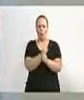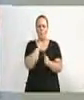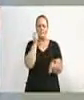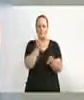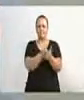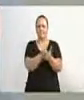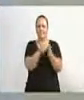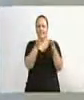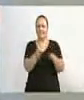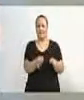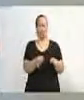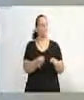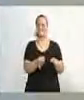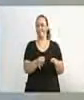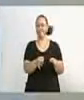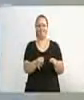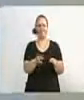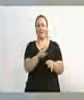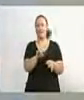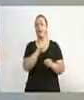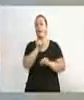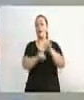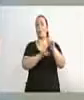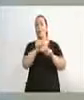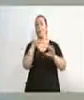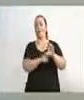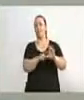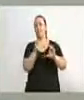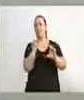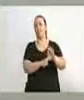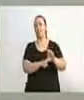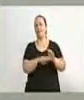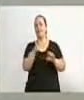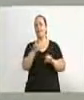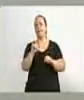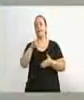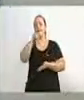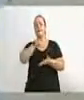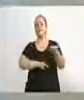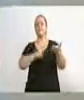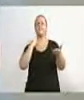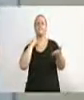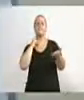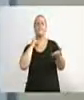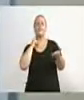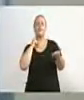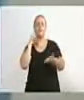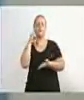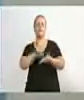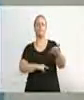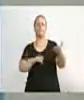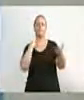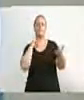responsabilidade fiscal. E isso significa o quê? Vão ficar vão ser políticos ficha